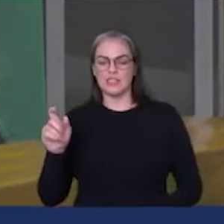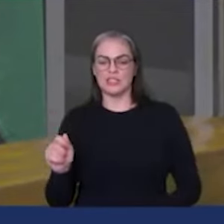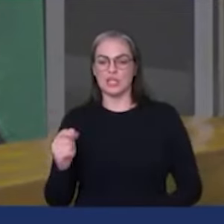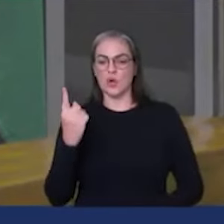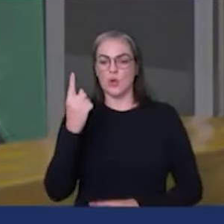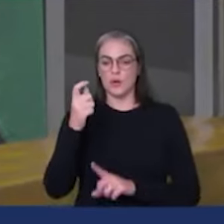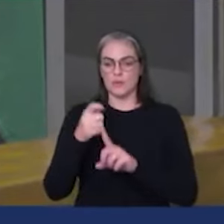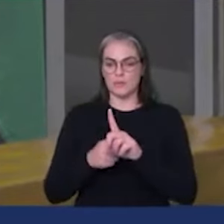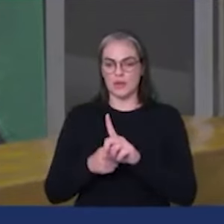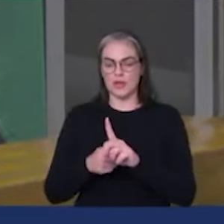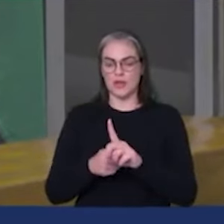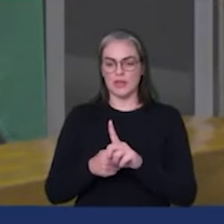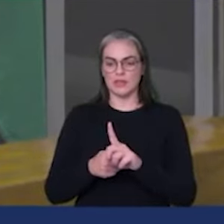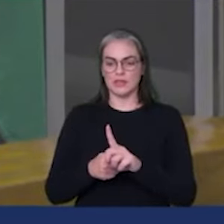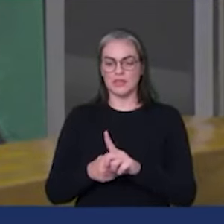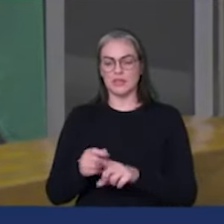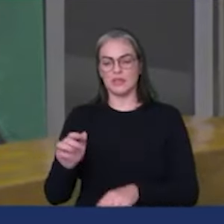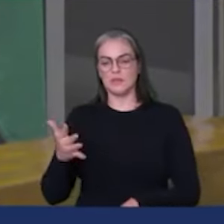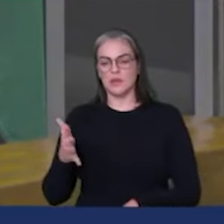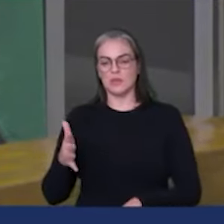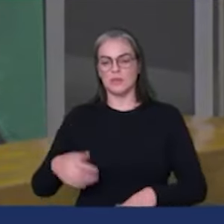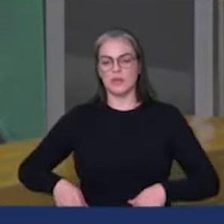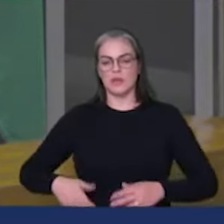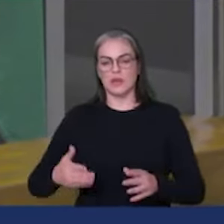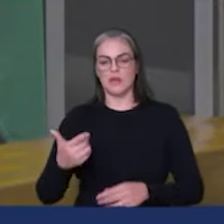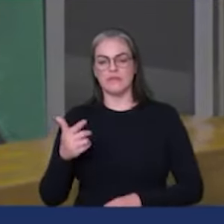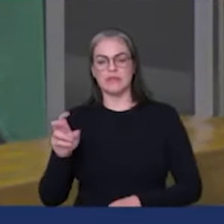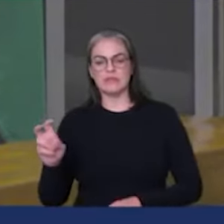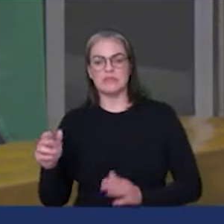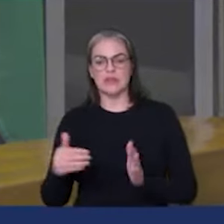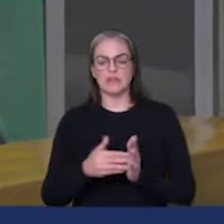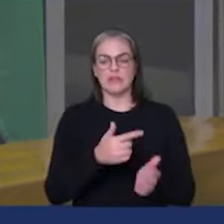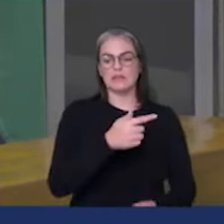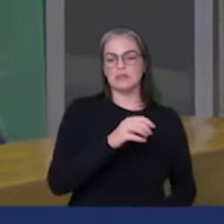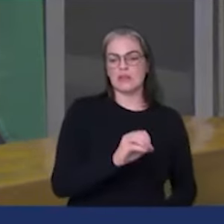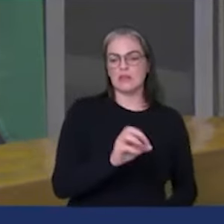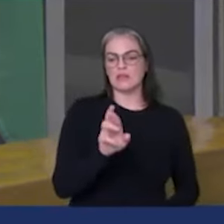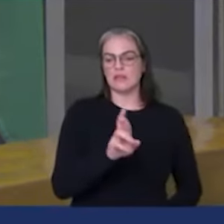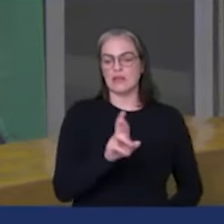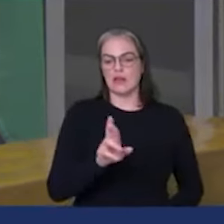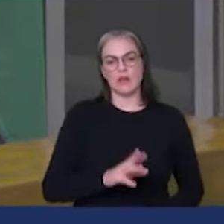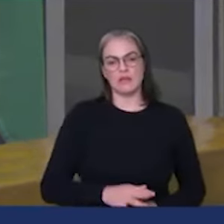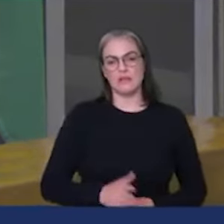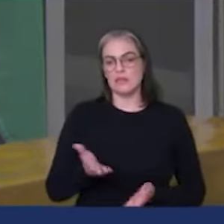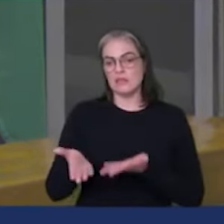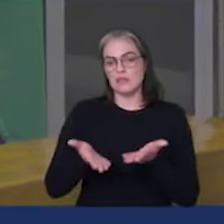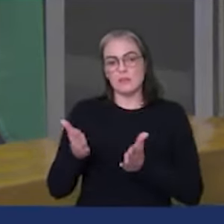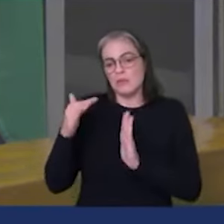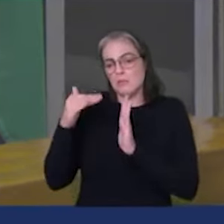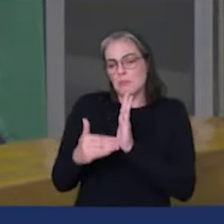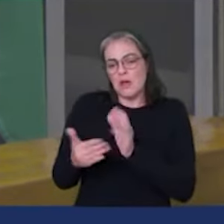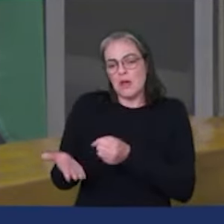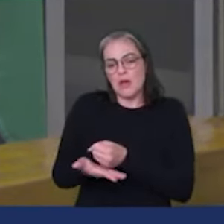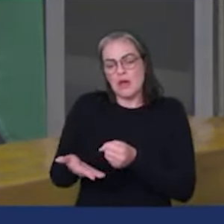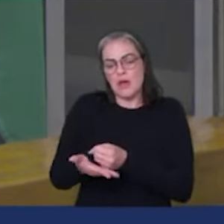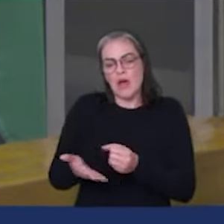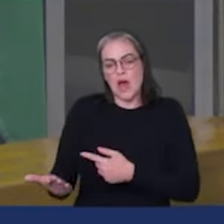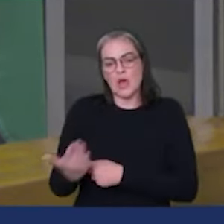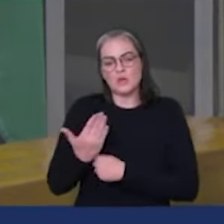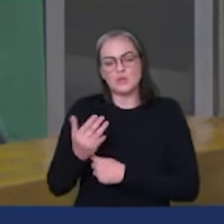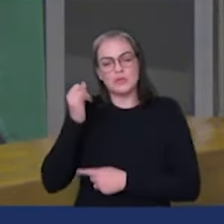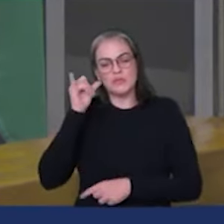quando genérico, custa ao consumidor final entre R$ 25 a R$ 70,00. Tratamento mínimo que nos ajuda a ter uma vida menos penosa,